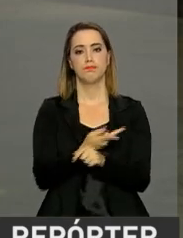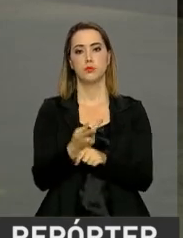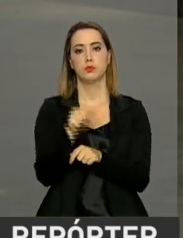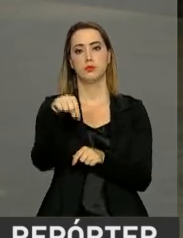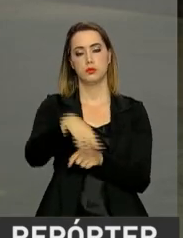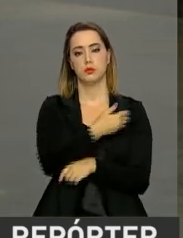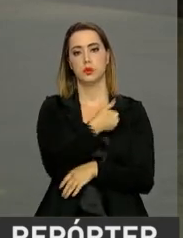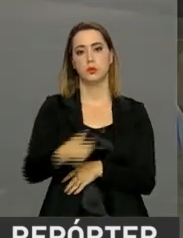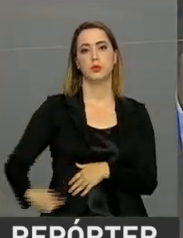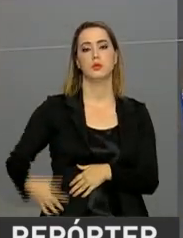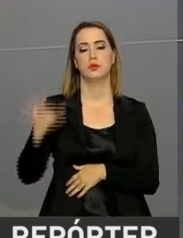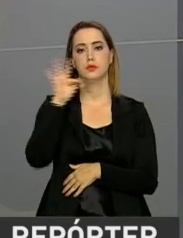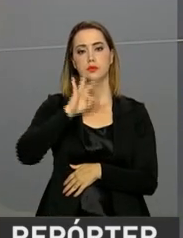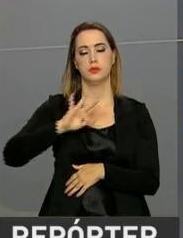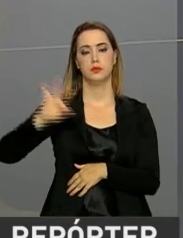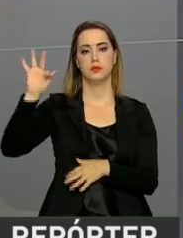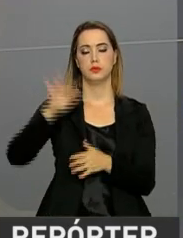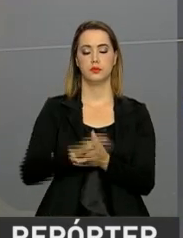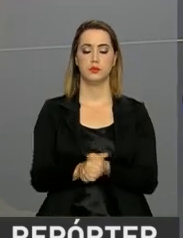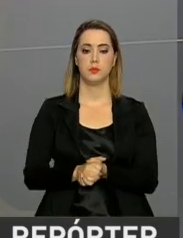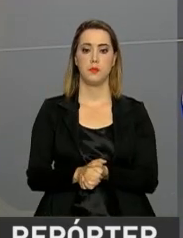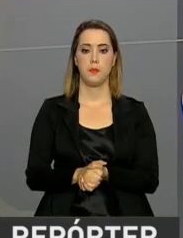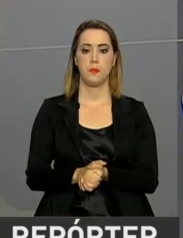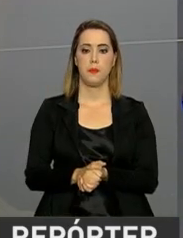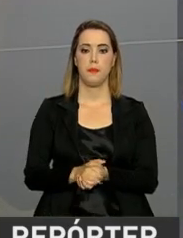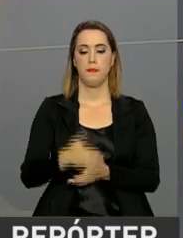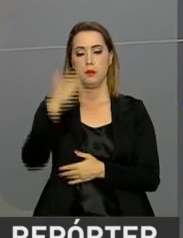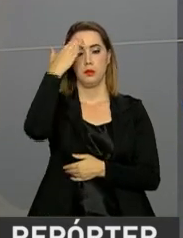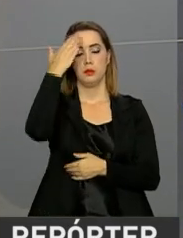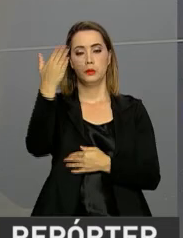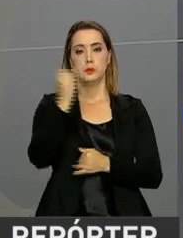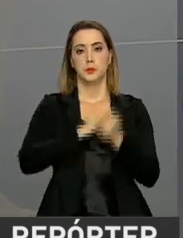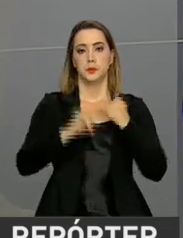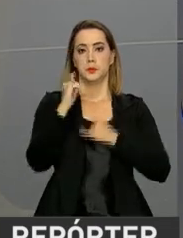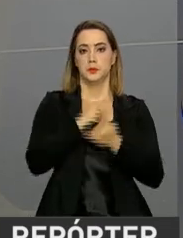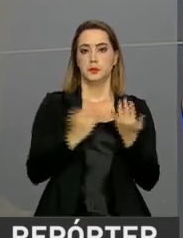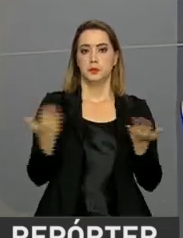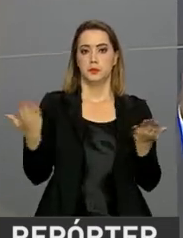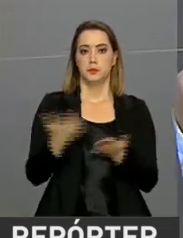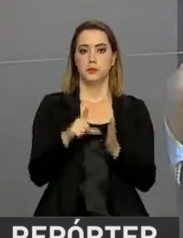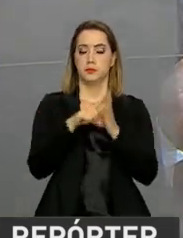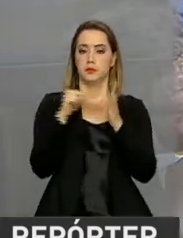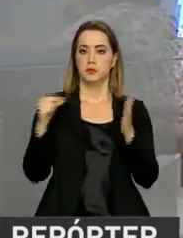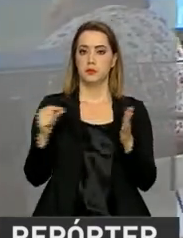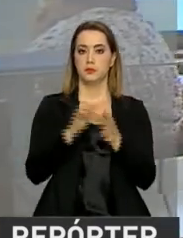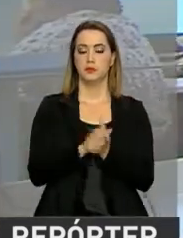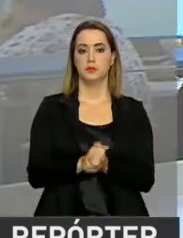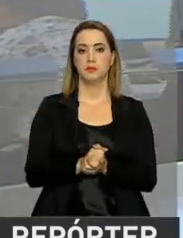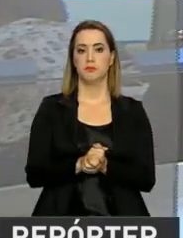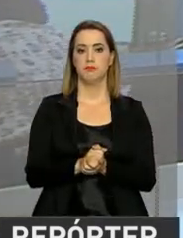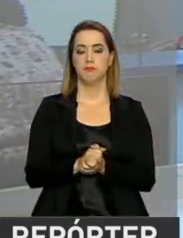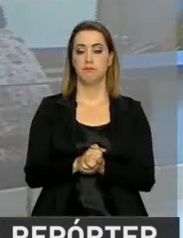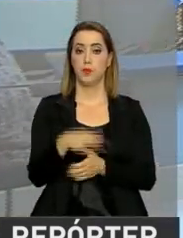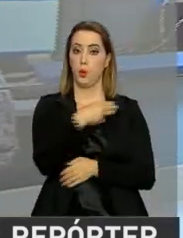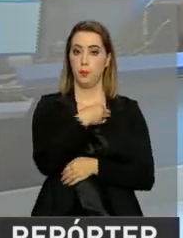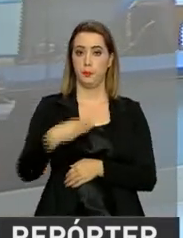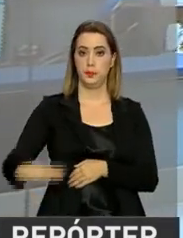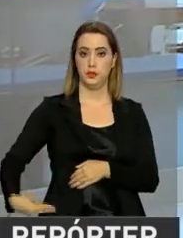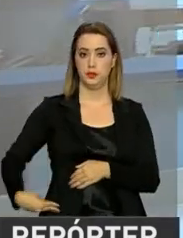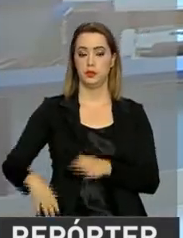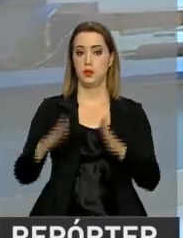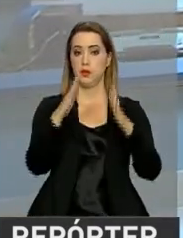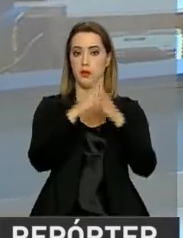federal. Eu volto com você no estúdio, Leandro. Obrigado, Paulo, pelas suas informações aí do Palácio do Planalto. E o ministro da Casa Civil,